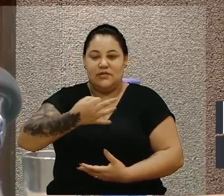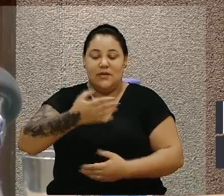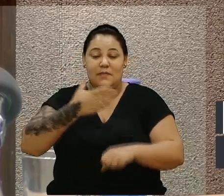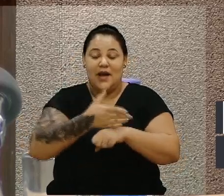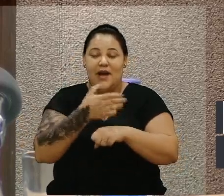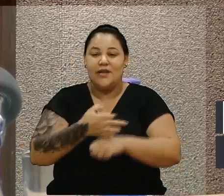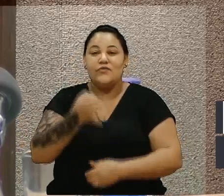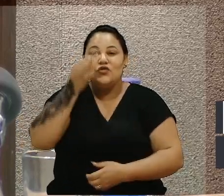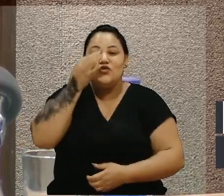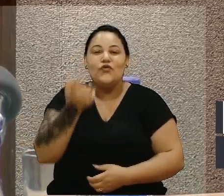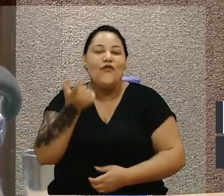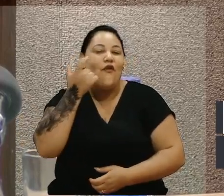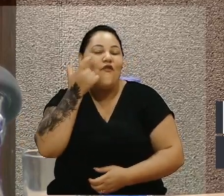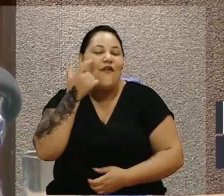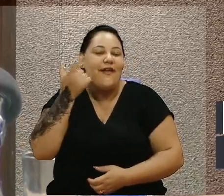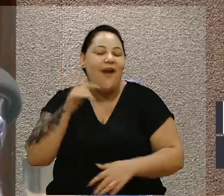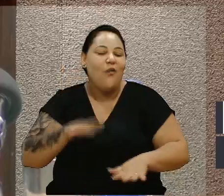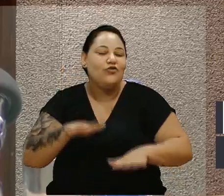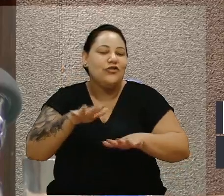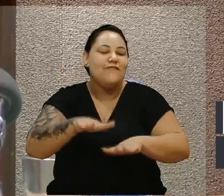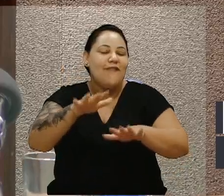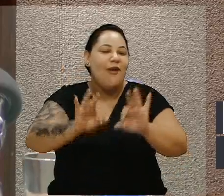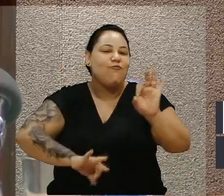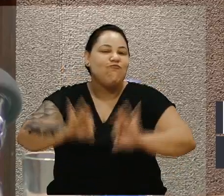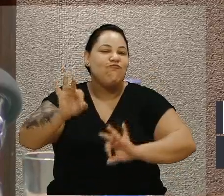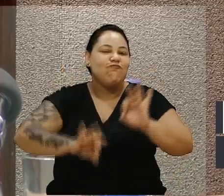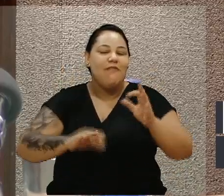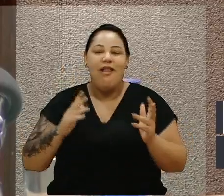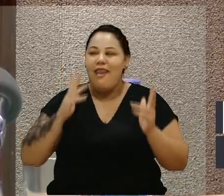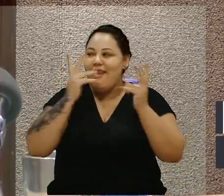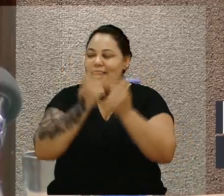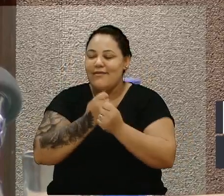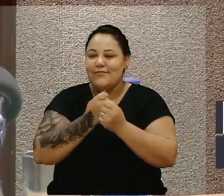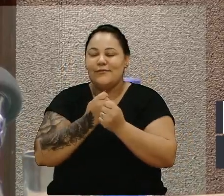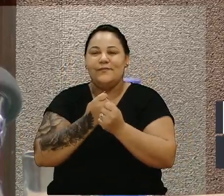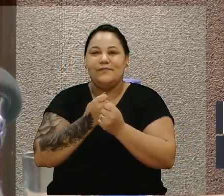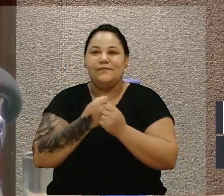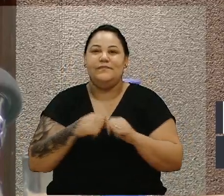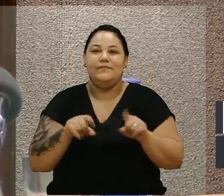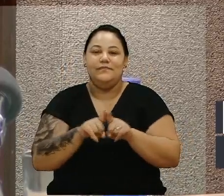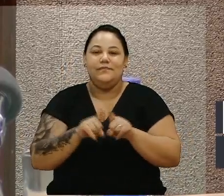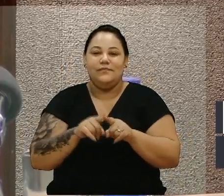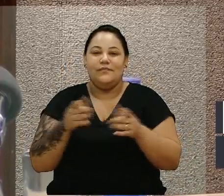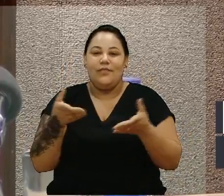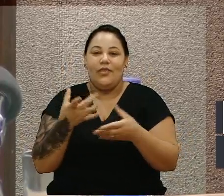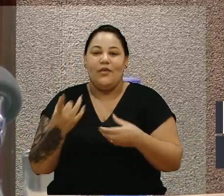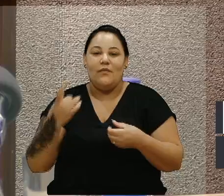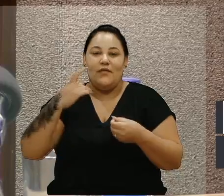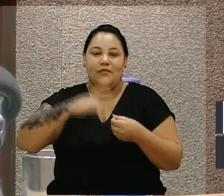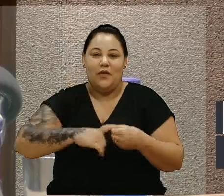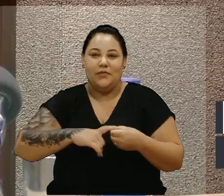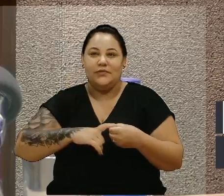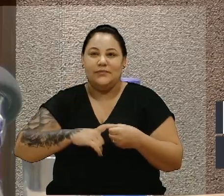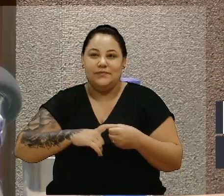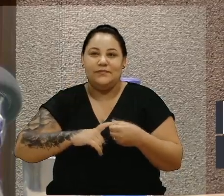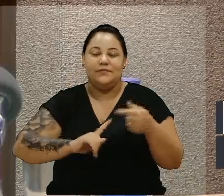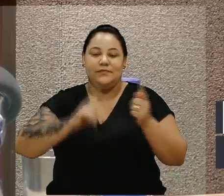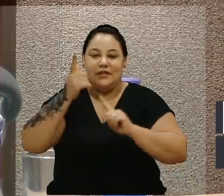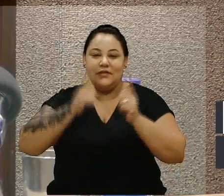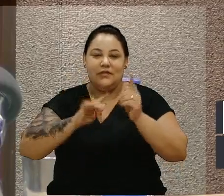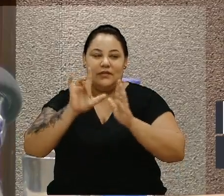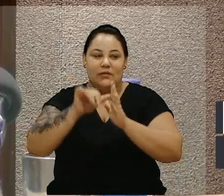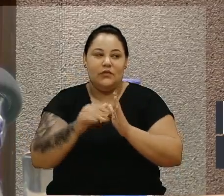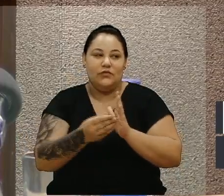é um desfile bem organizado, bonito, né? É uma retomada do carnaval, né, depois de tanto tempo,